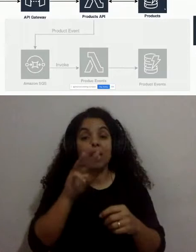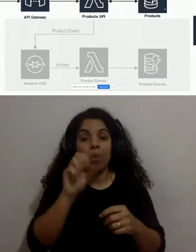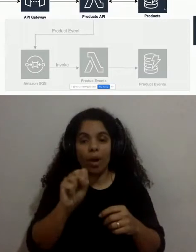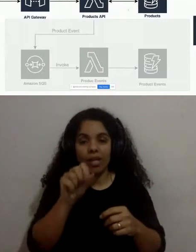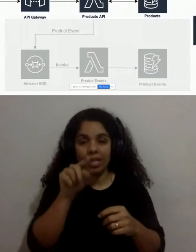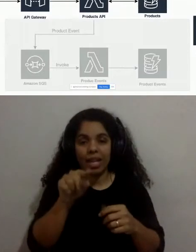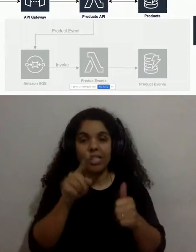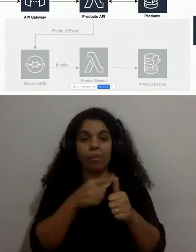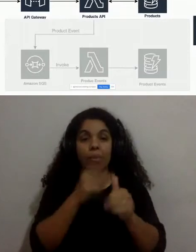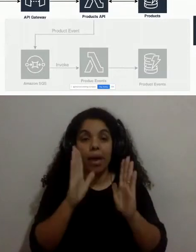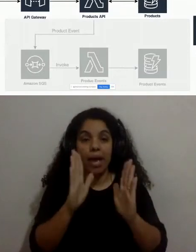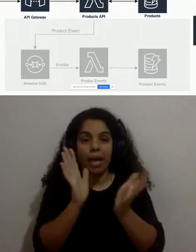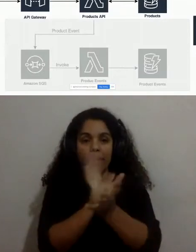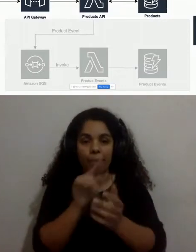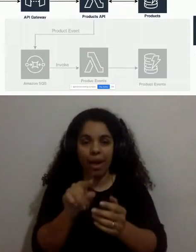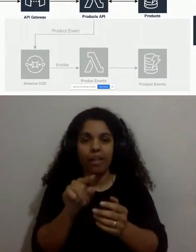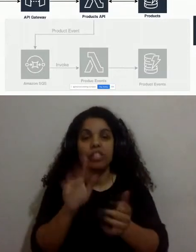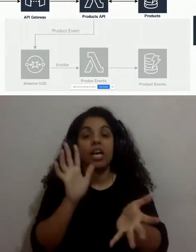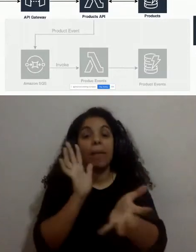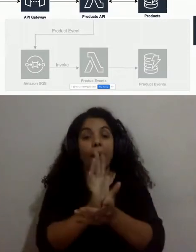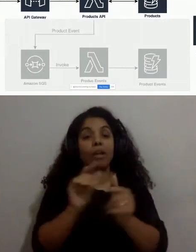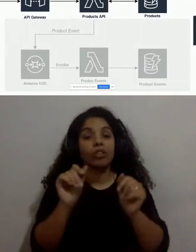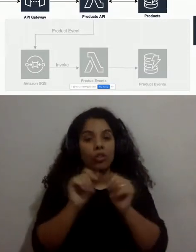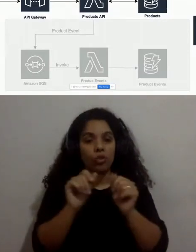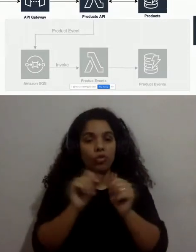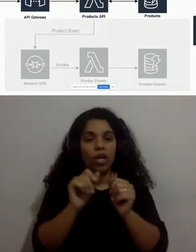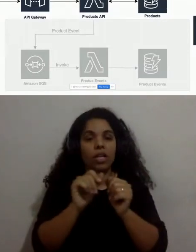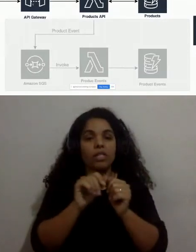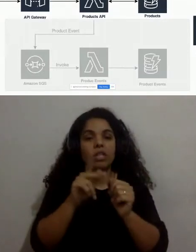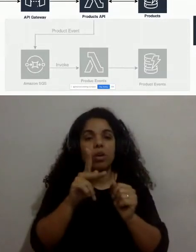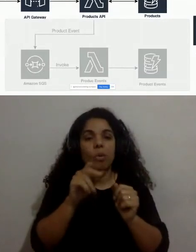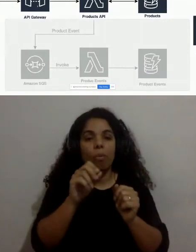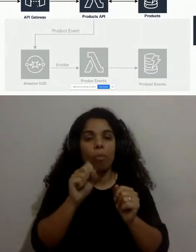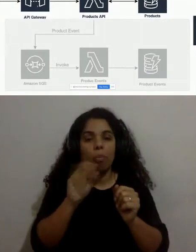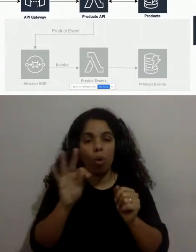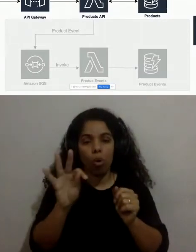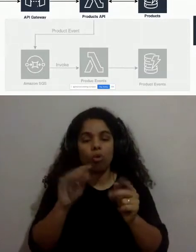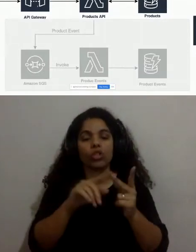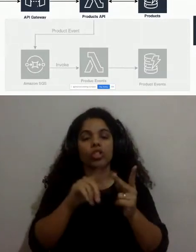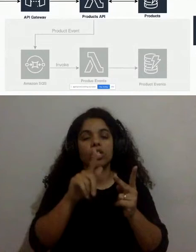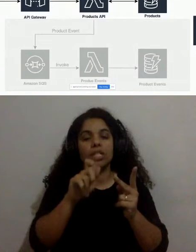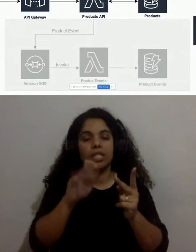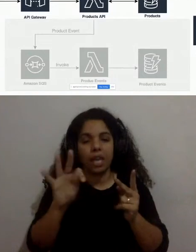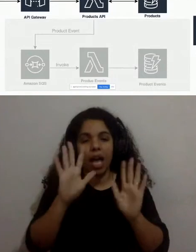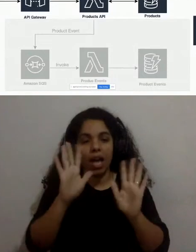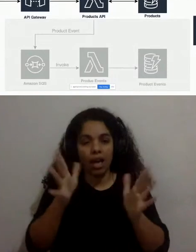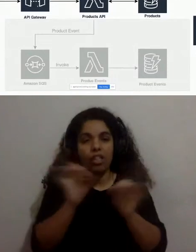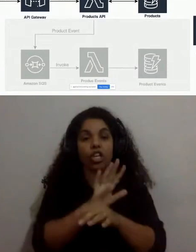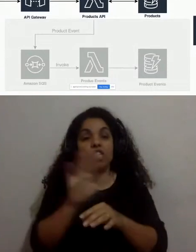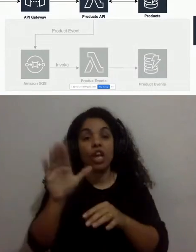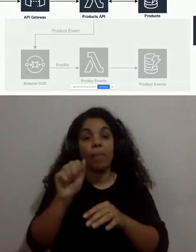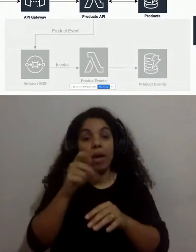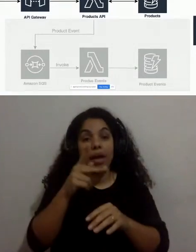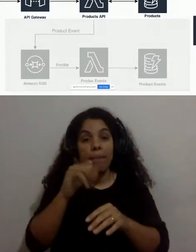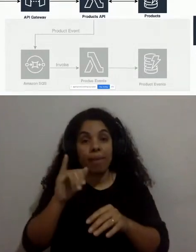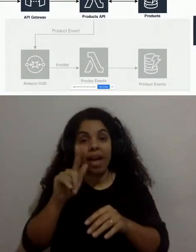nessa primeira parte aqui, que é a parte que eu fiz o post e o get, chamei o API Gateway,